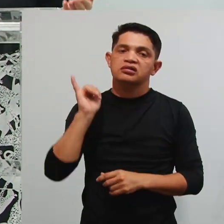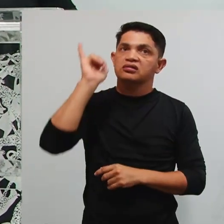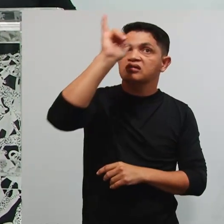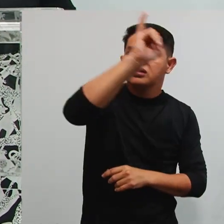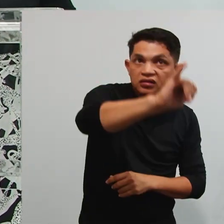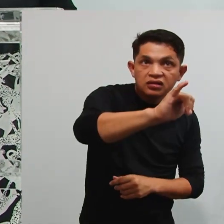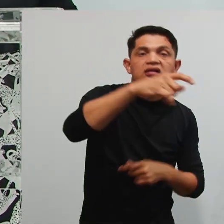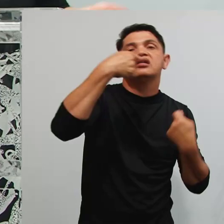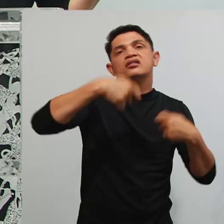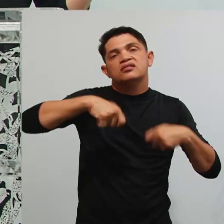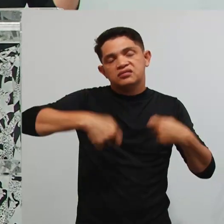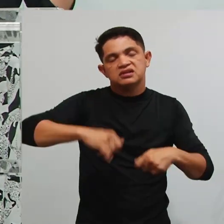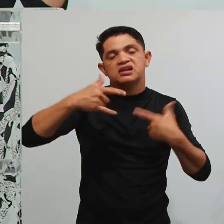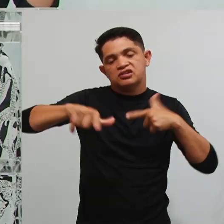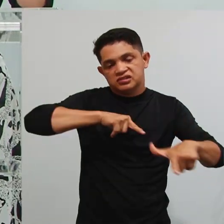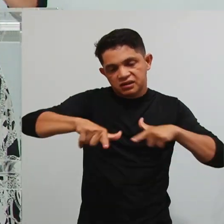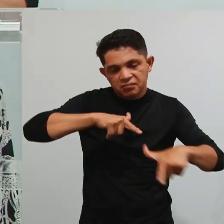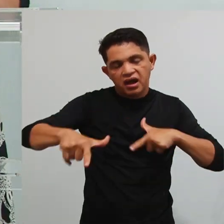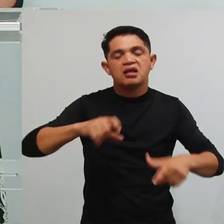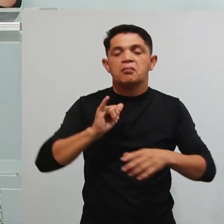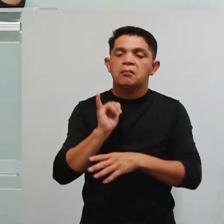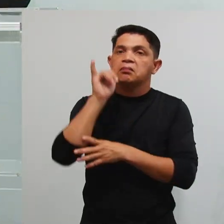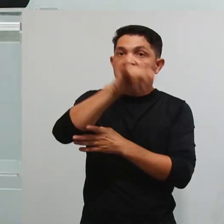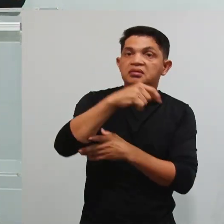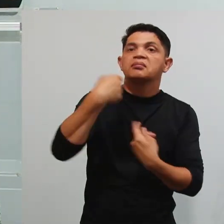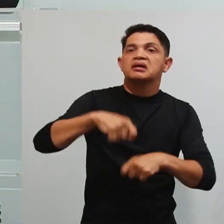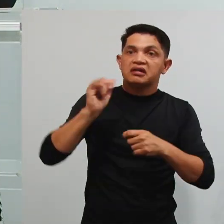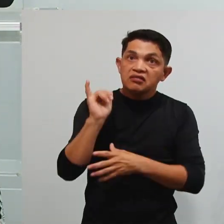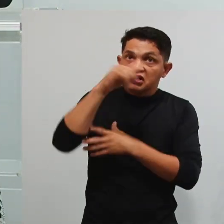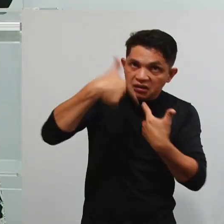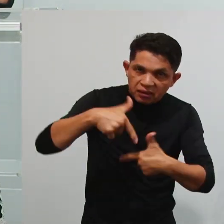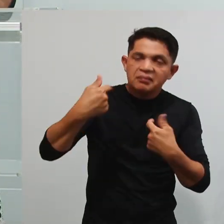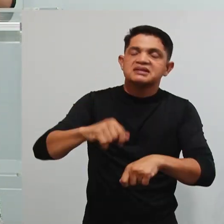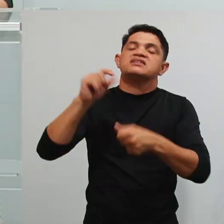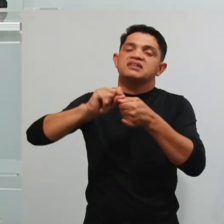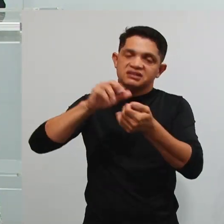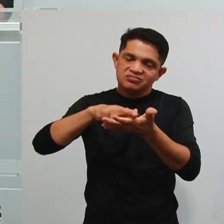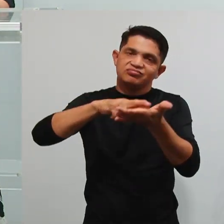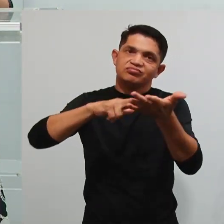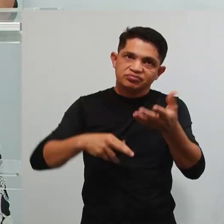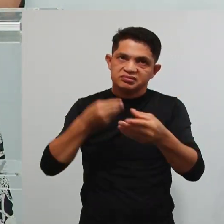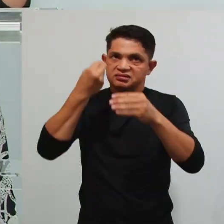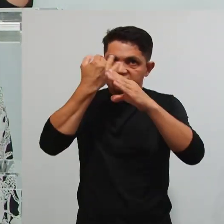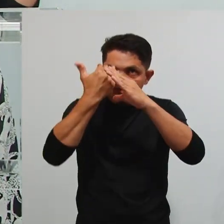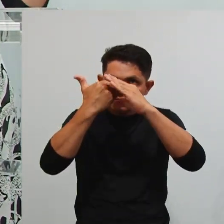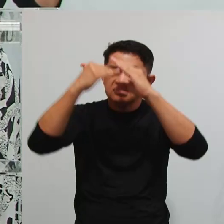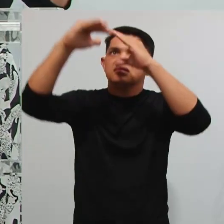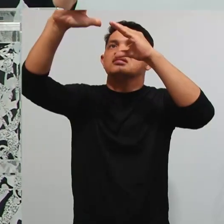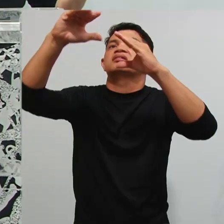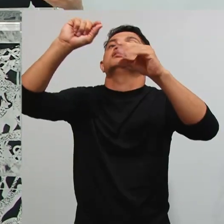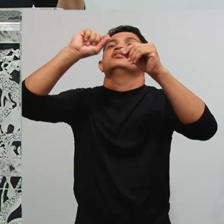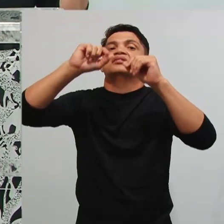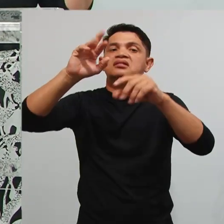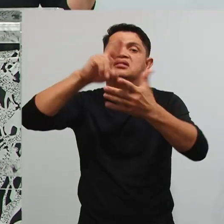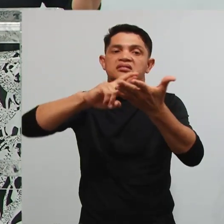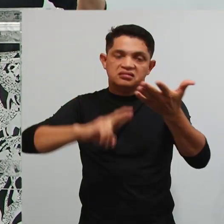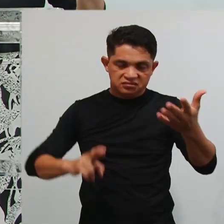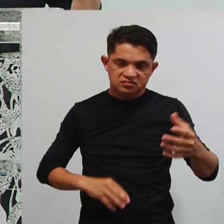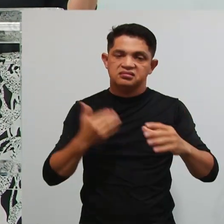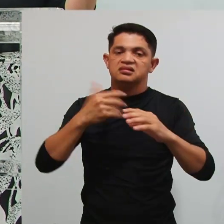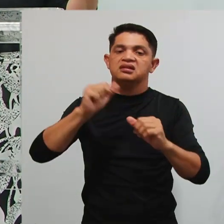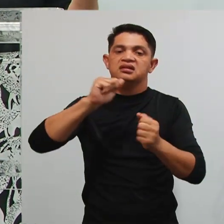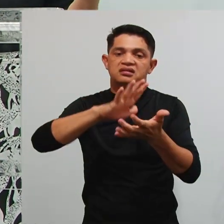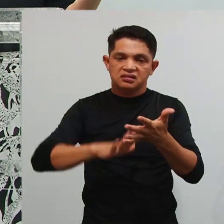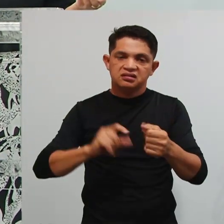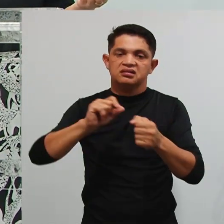viagem de trabalho, voltando da viagem você vai ter que fazer um relatório de viagem, descrevendo as ações, as atividades